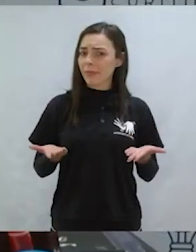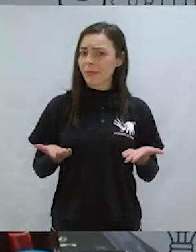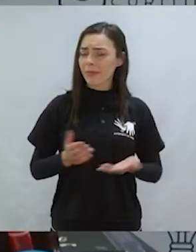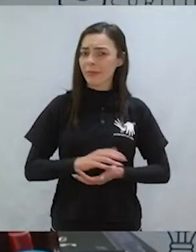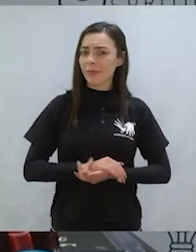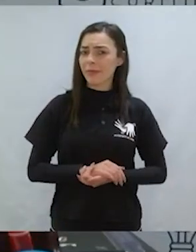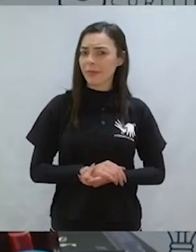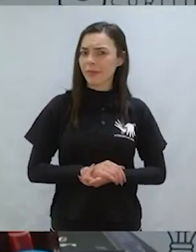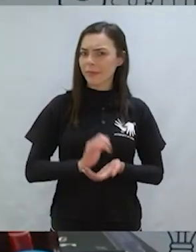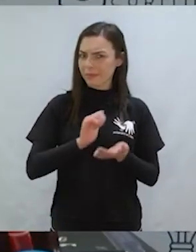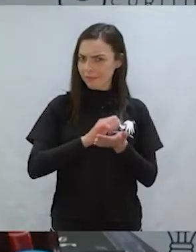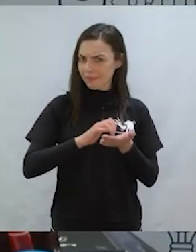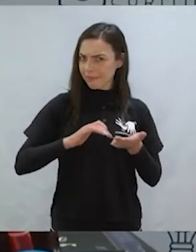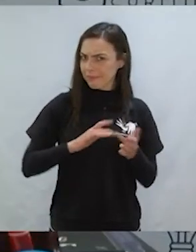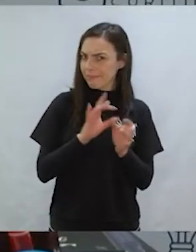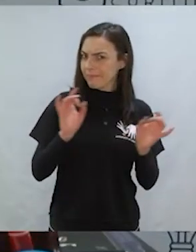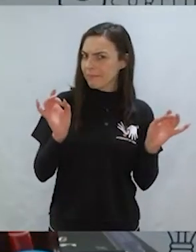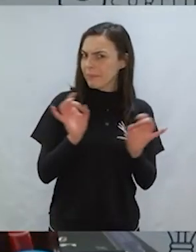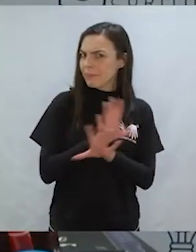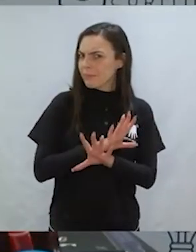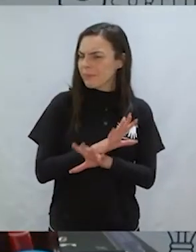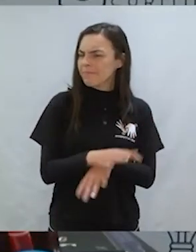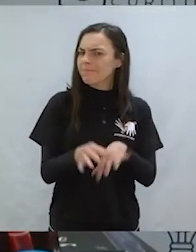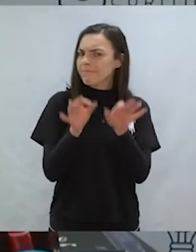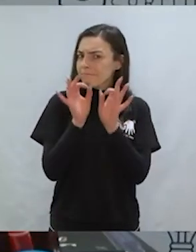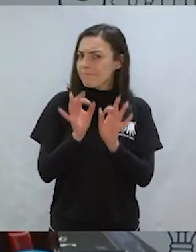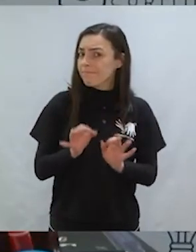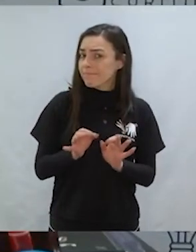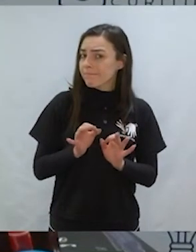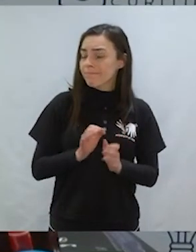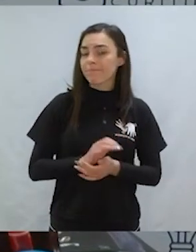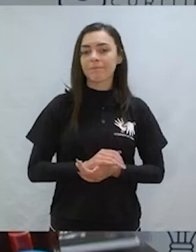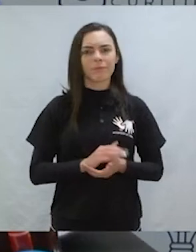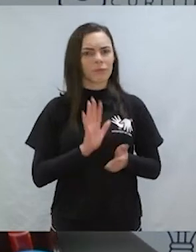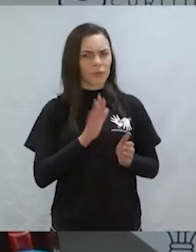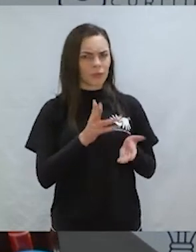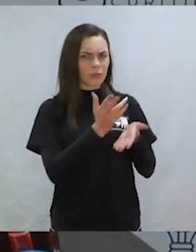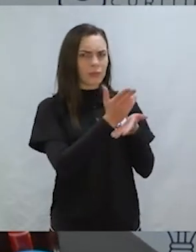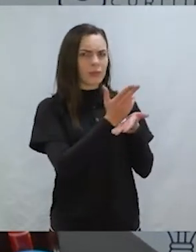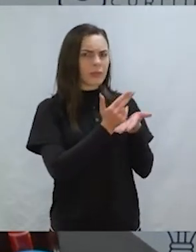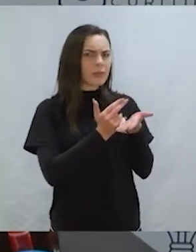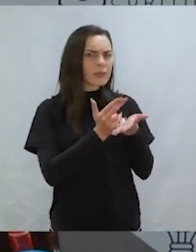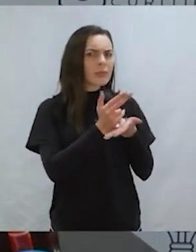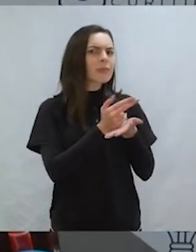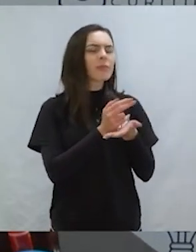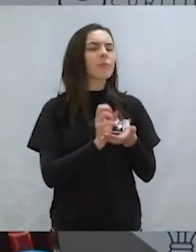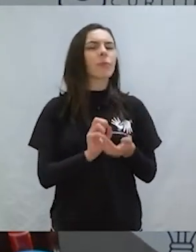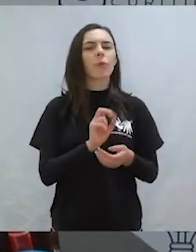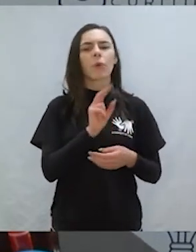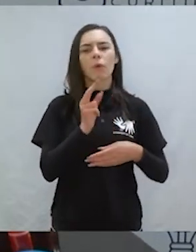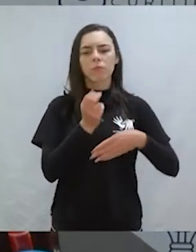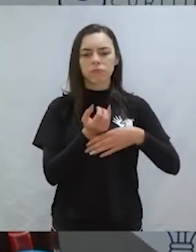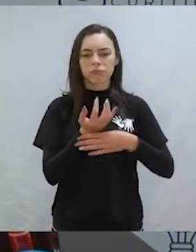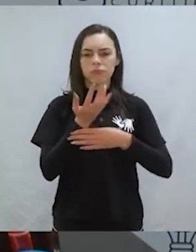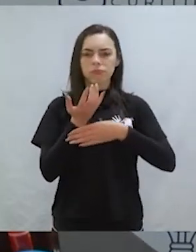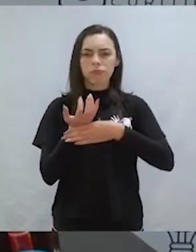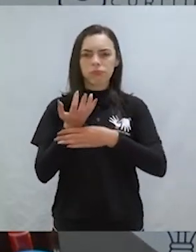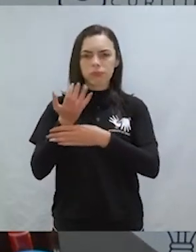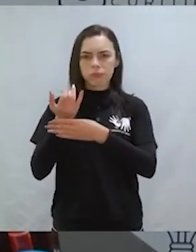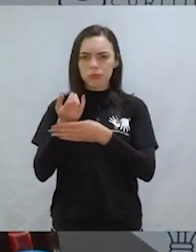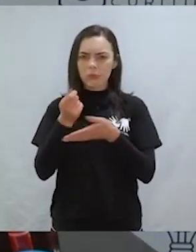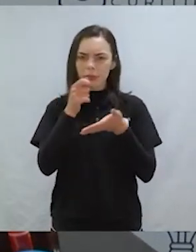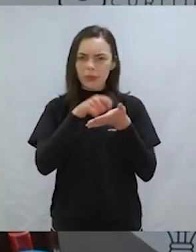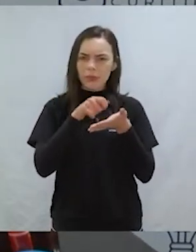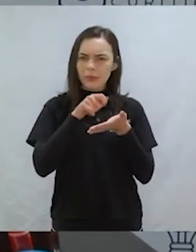E aí, tarefa feita, tudo certinho. Desenharam ou recortaram, escreveram